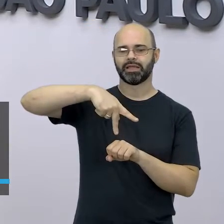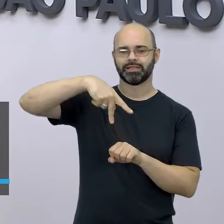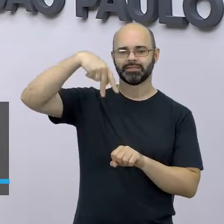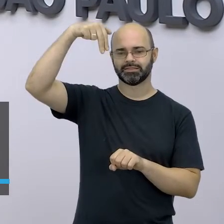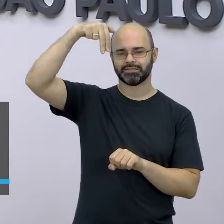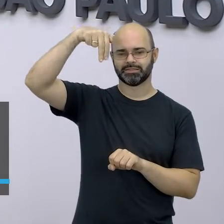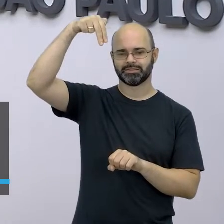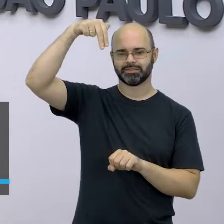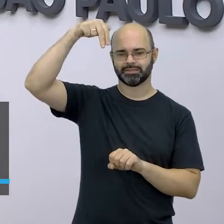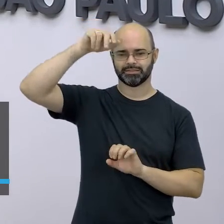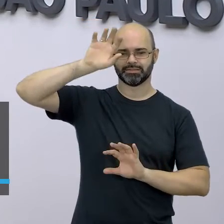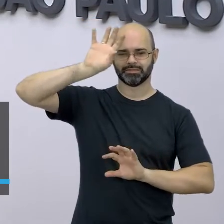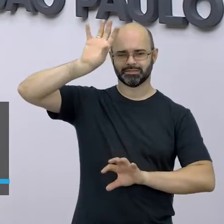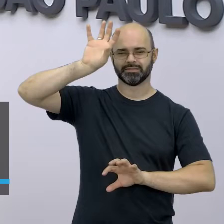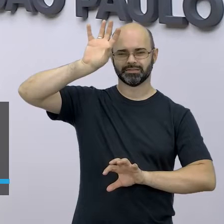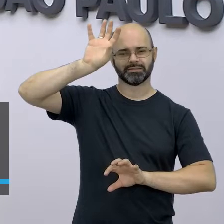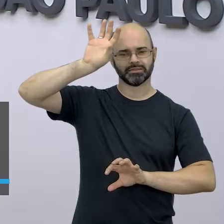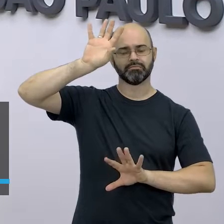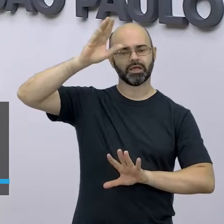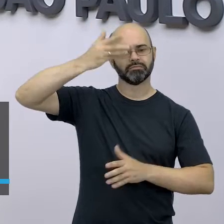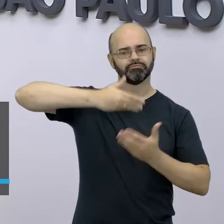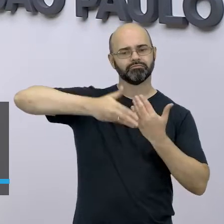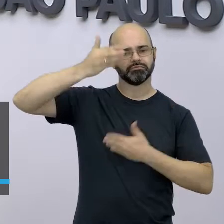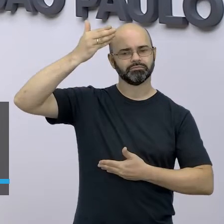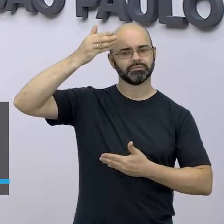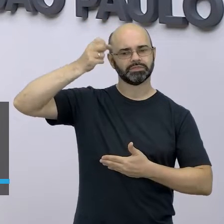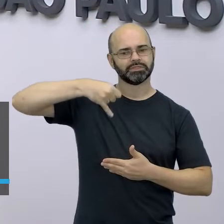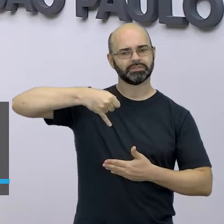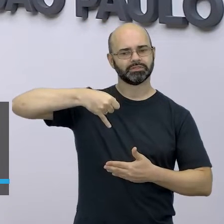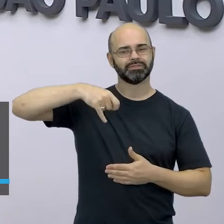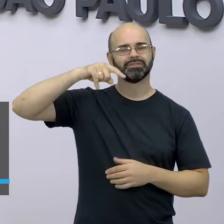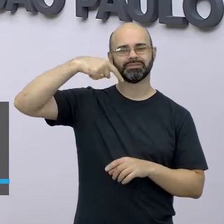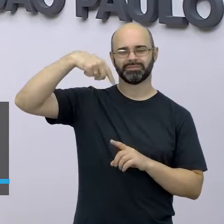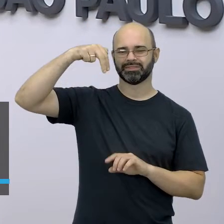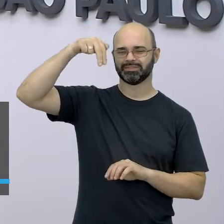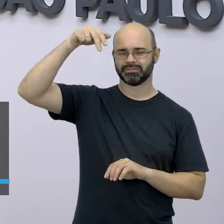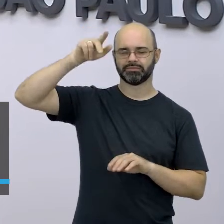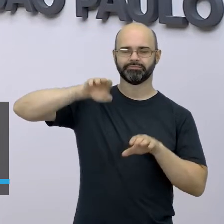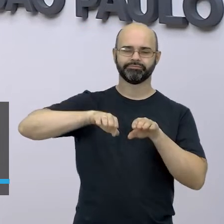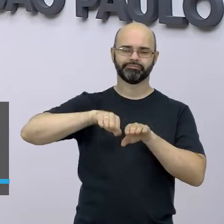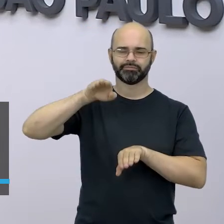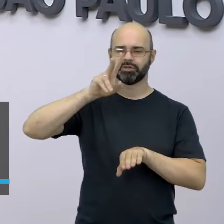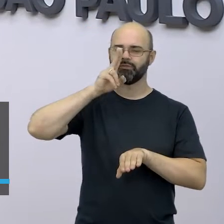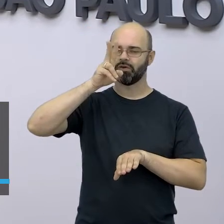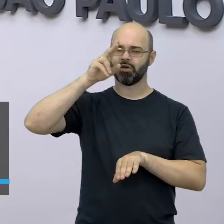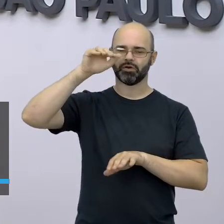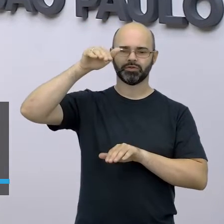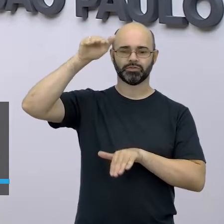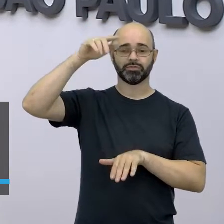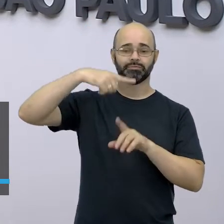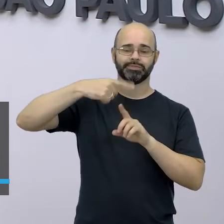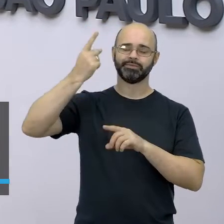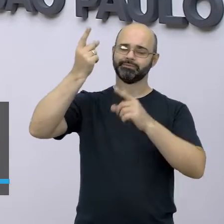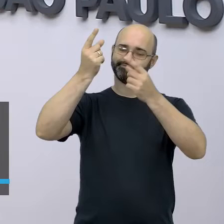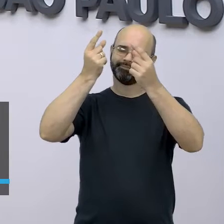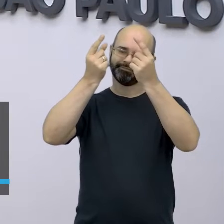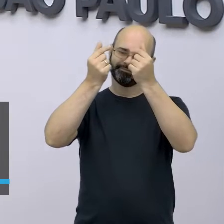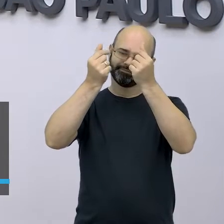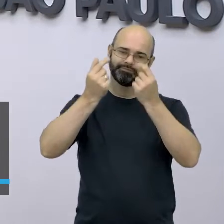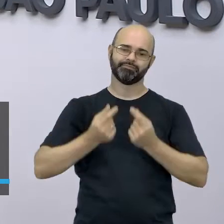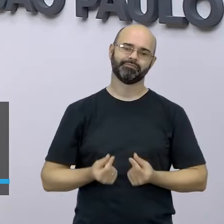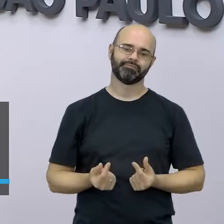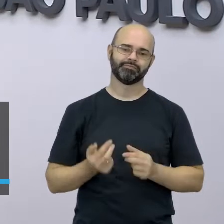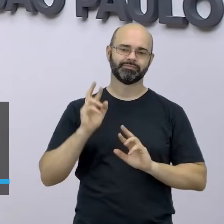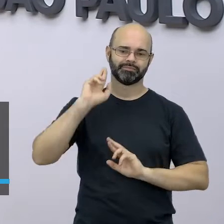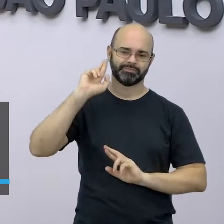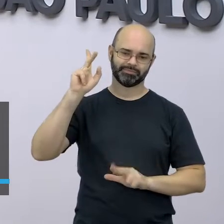foram convencionados como países de grande desigualdade por conta da desigualdade econômica. Então,